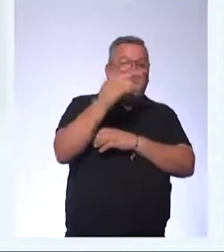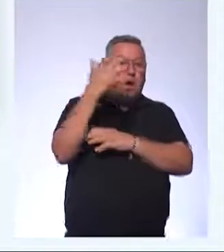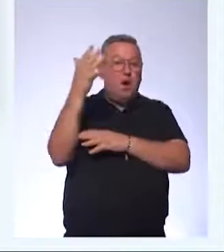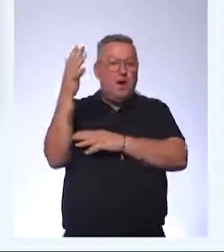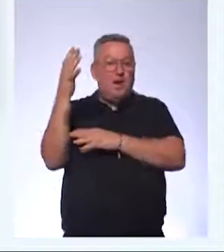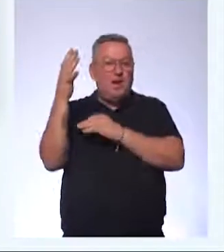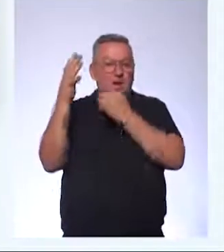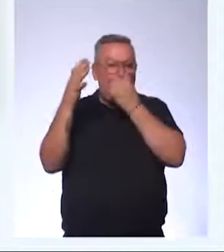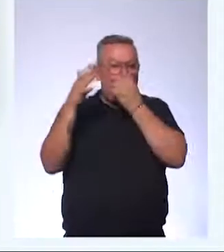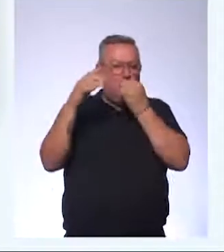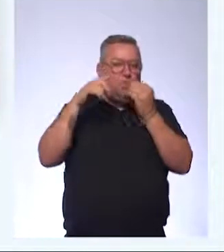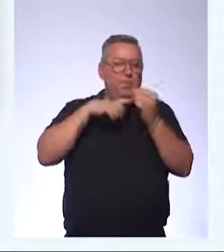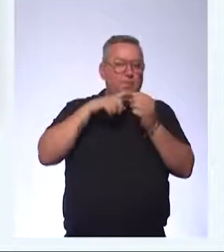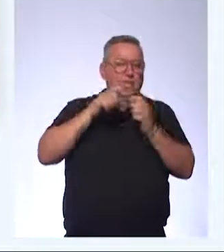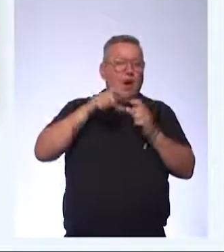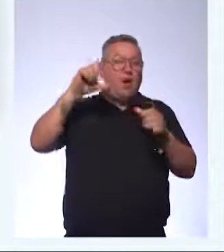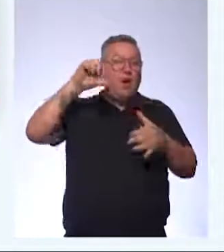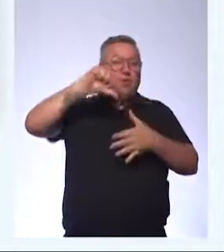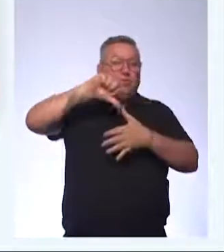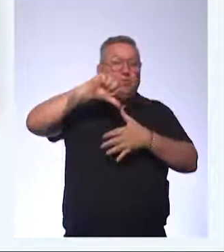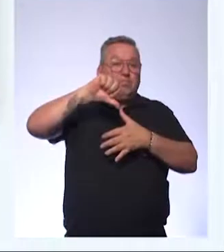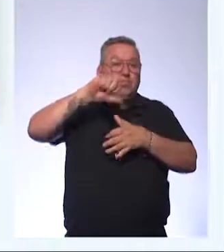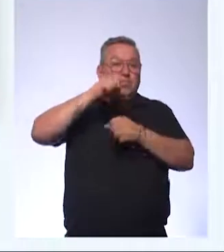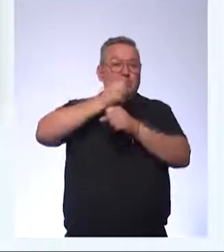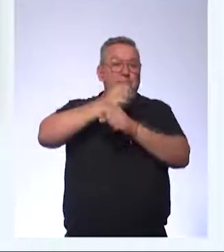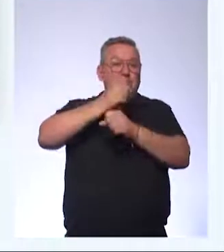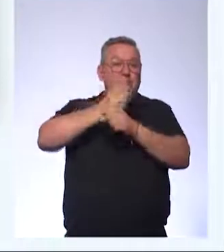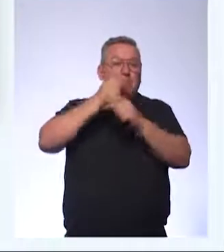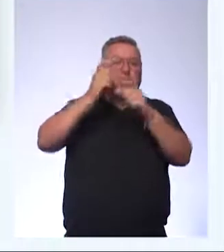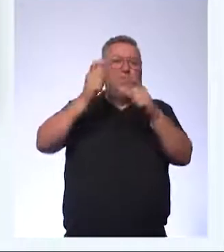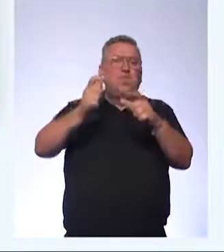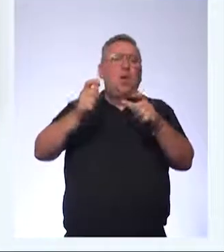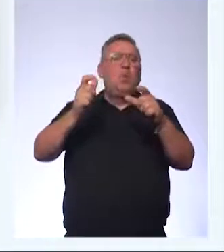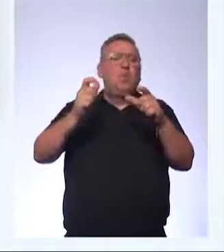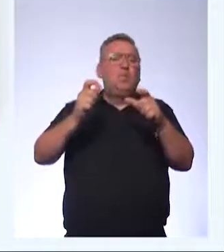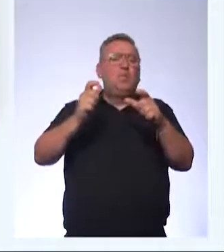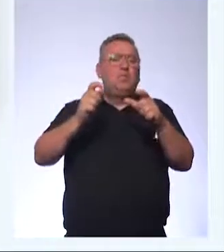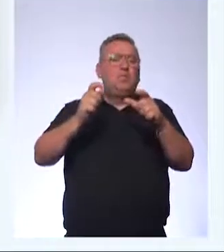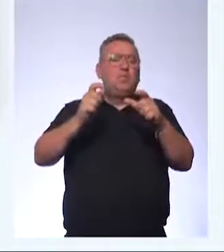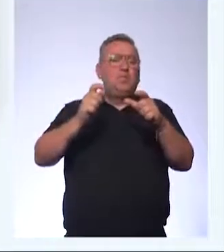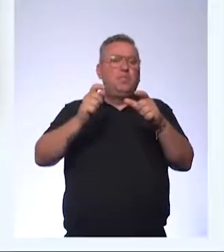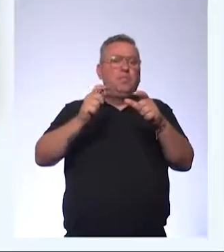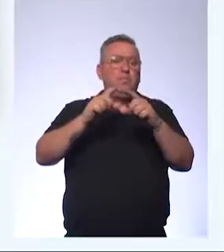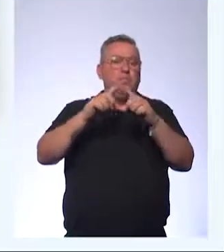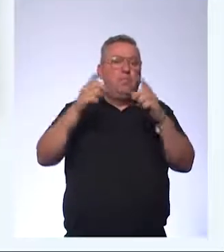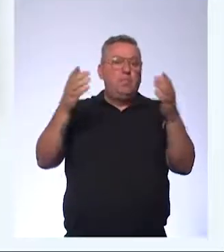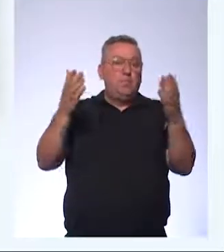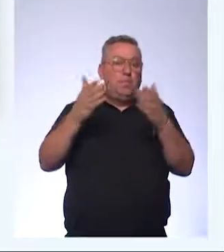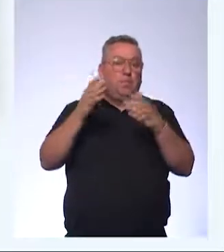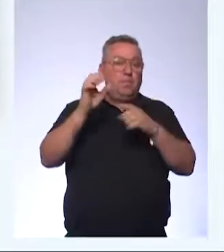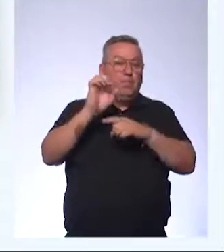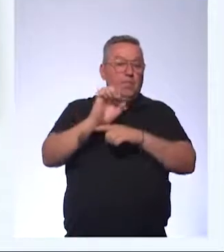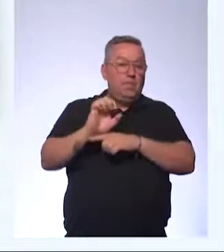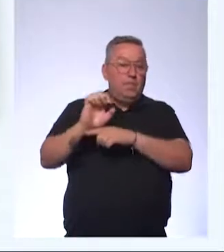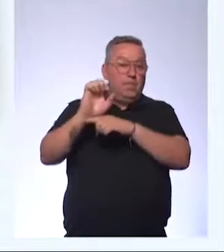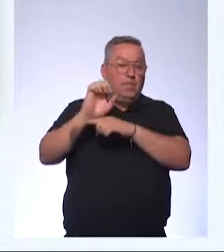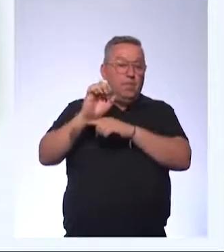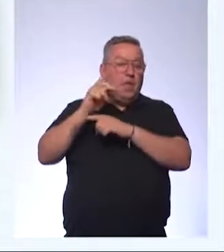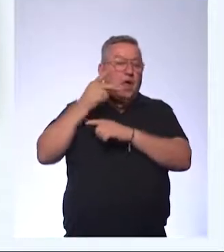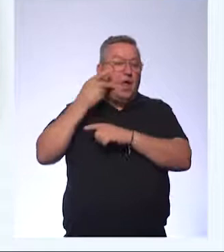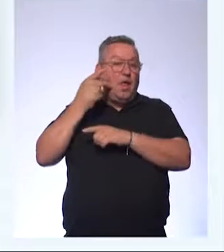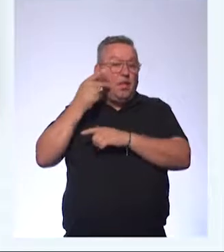na América Latina. Foi construído na região do atual estado de